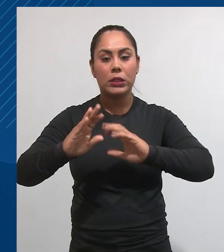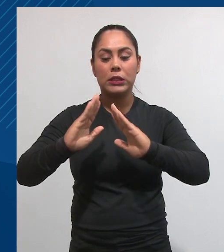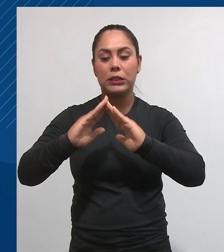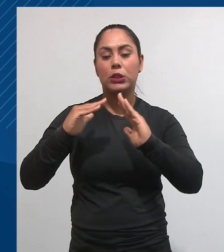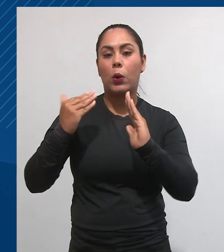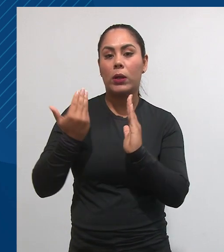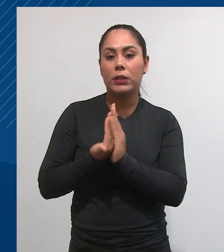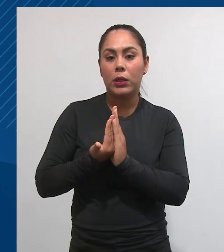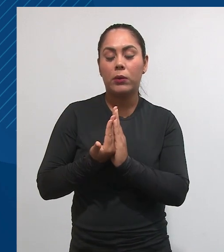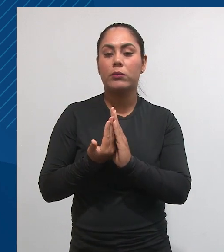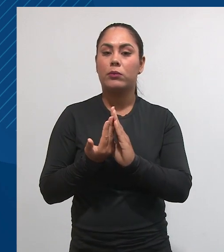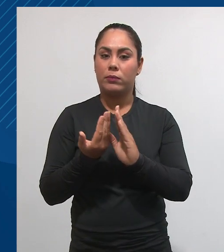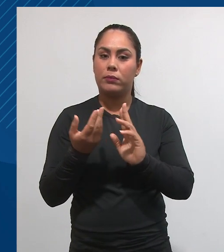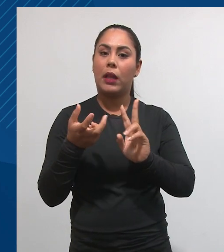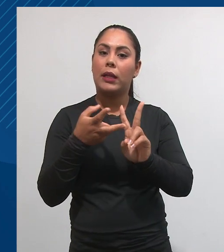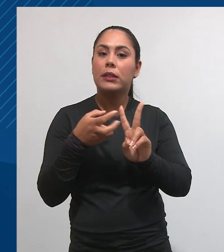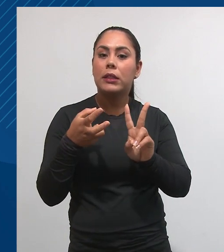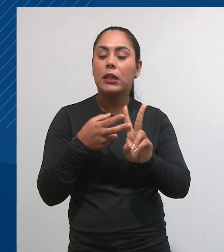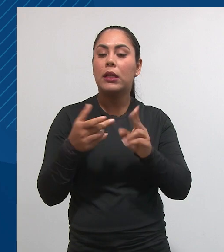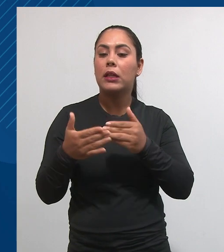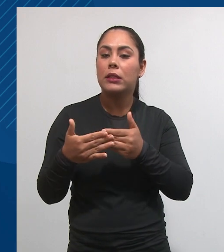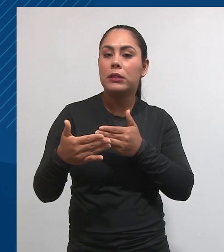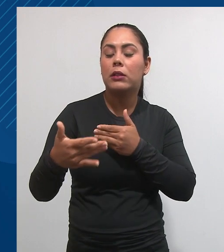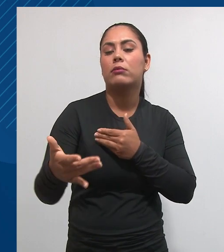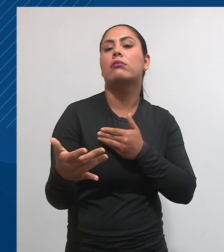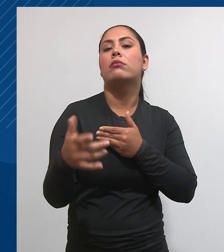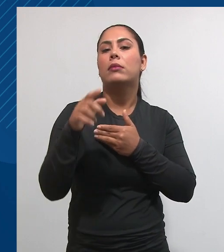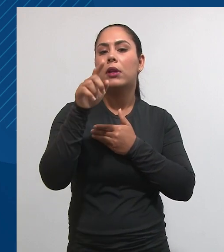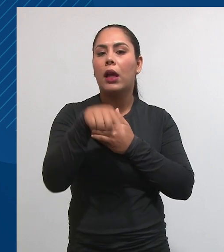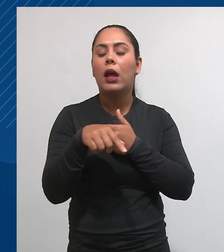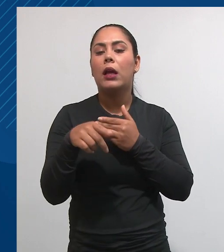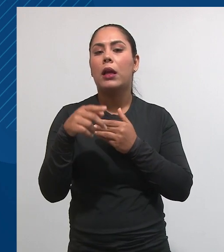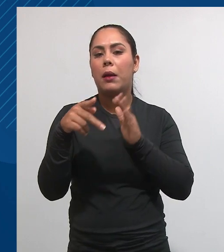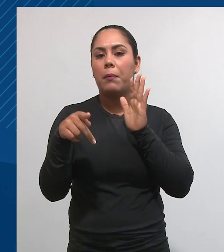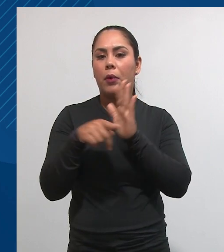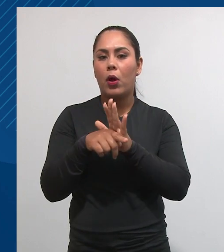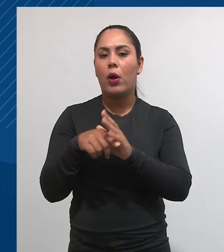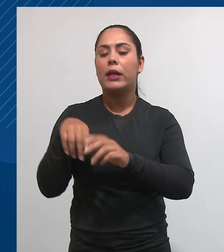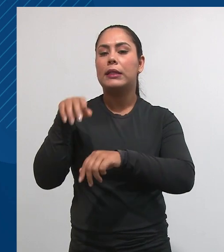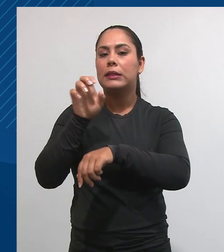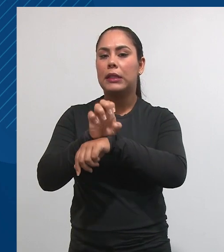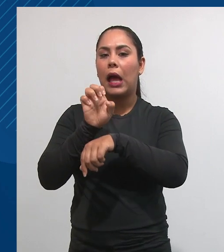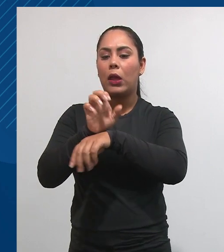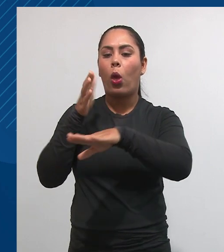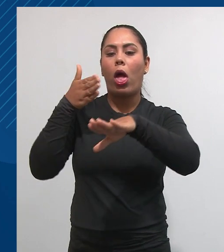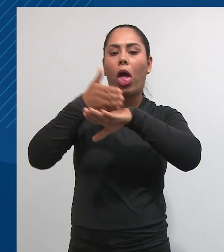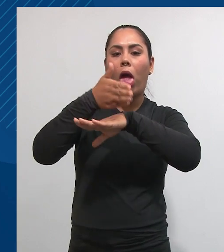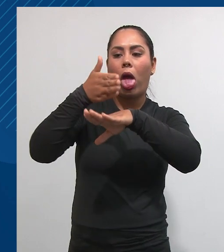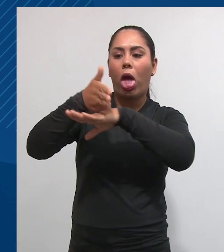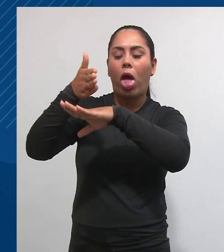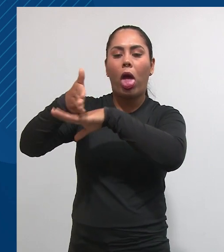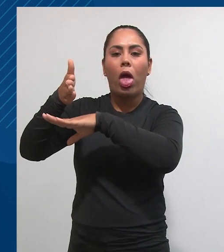escolar indígena é a partir da intervenção de Estado em nossos territórios.